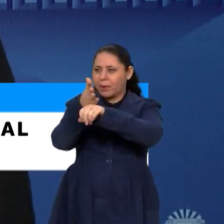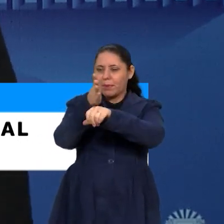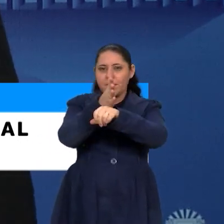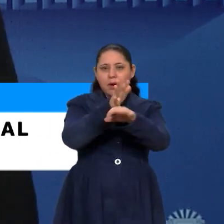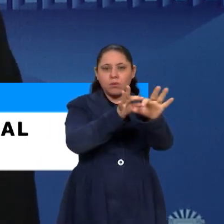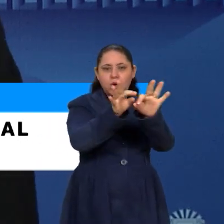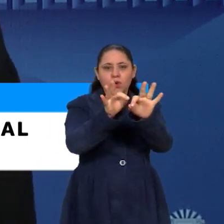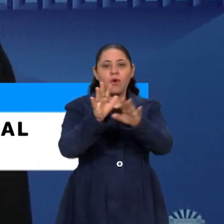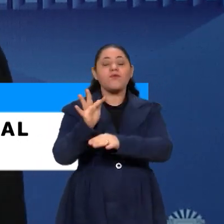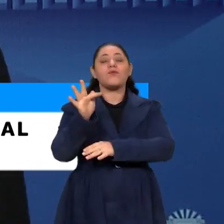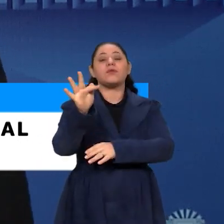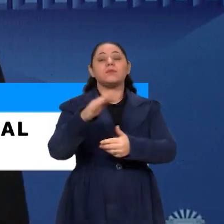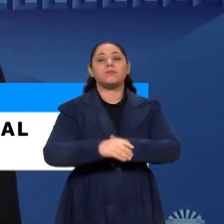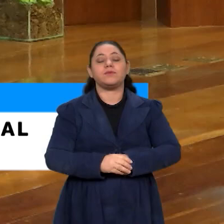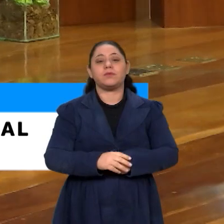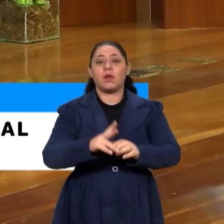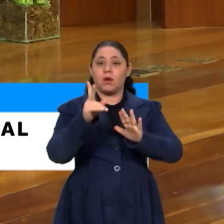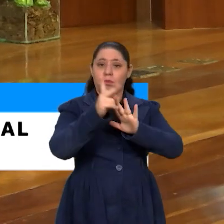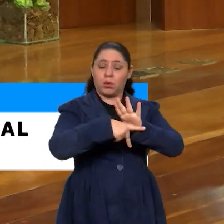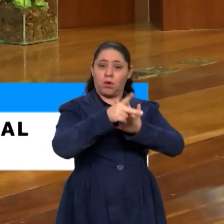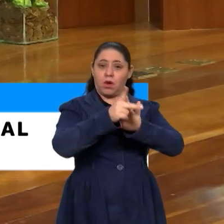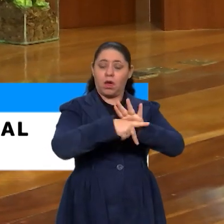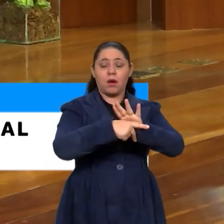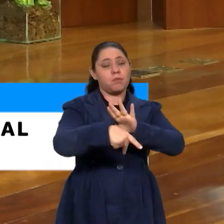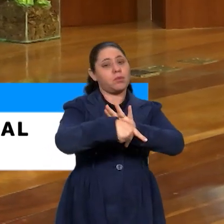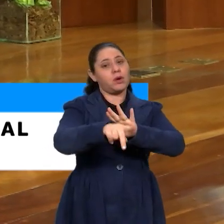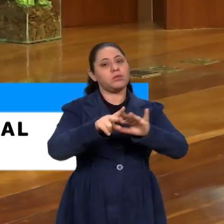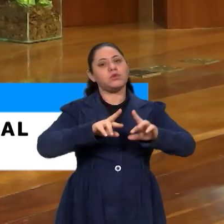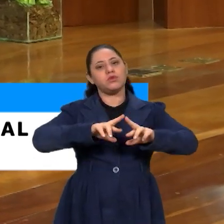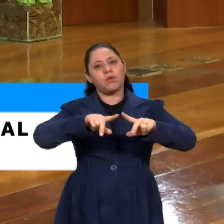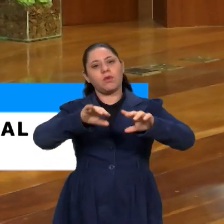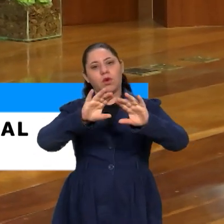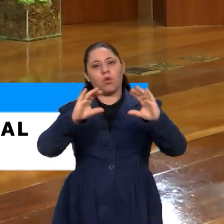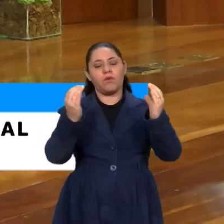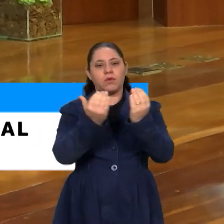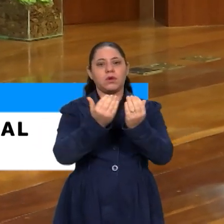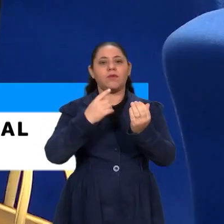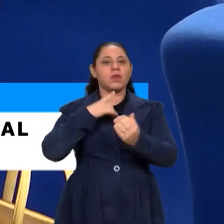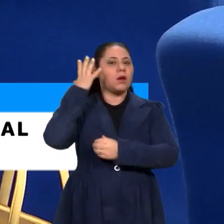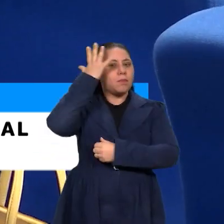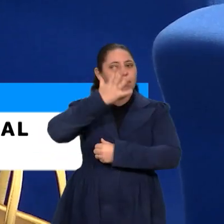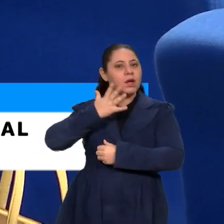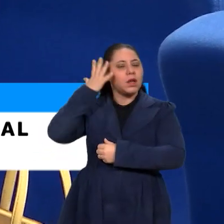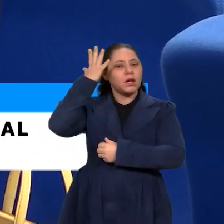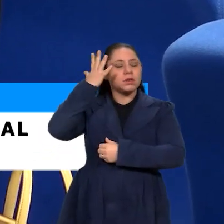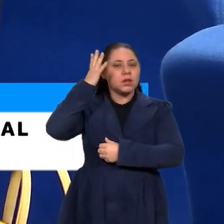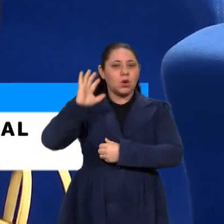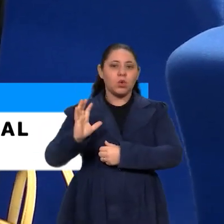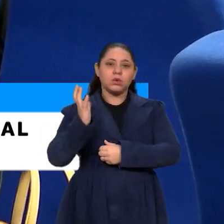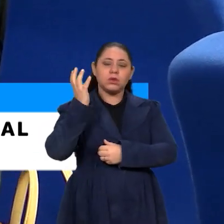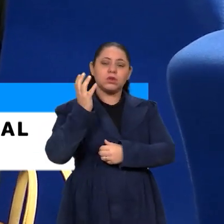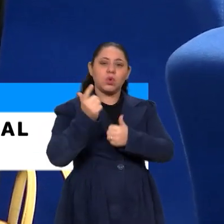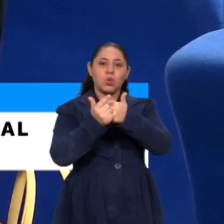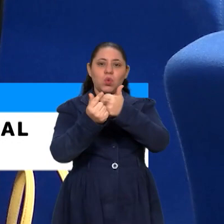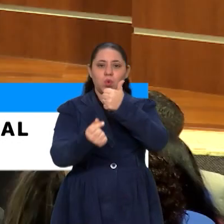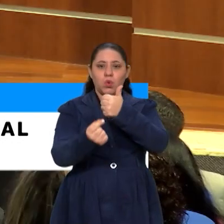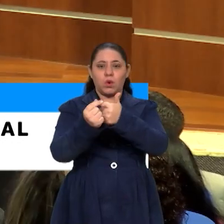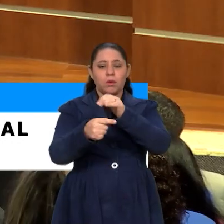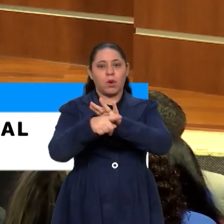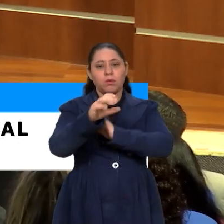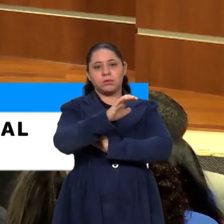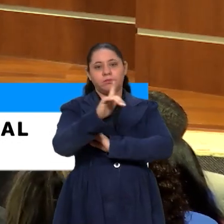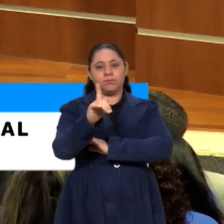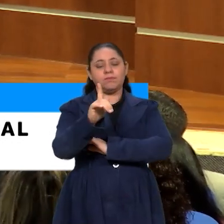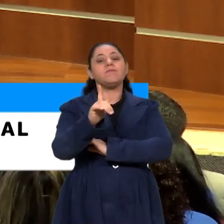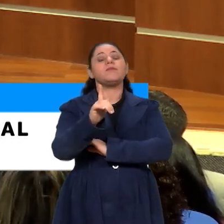né, preparando as equipes para o futuro. Com programação diversificada, a conferência contará com palestras realizadas no Tribunal